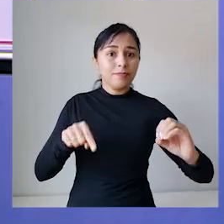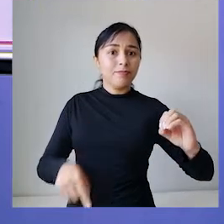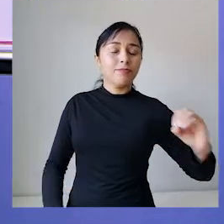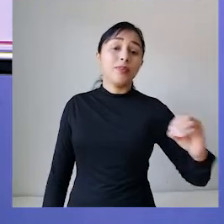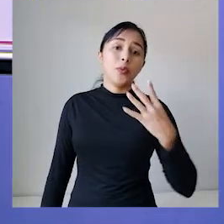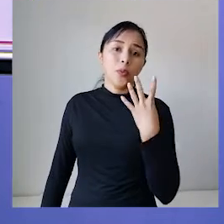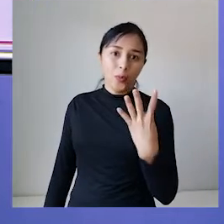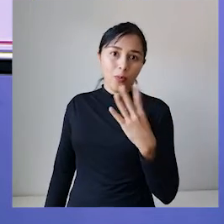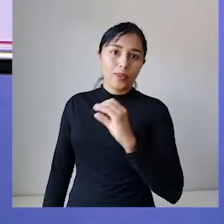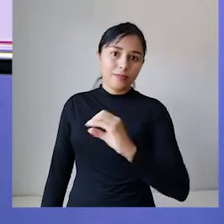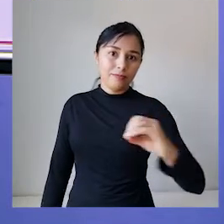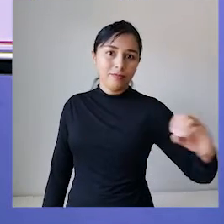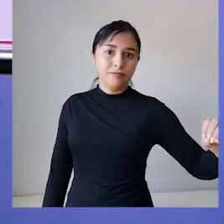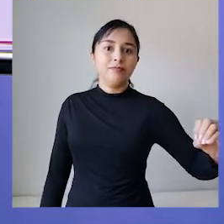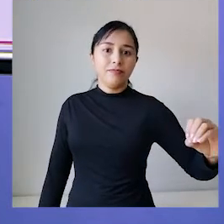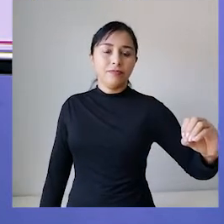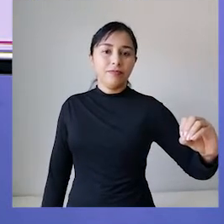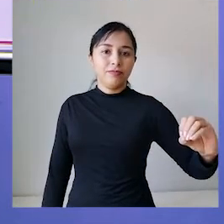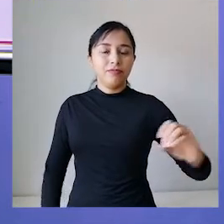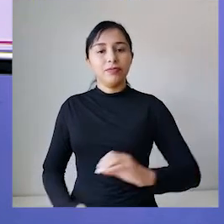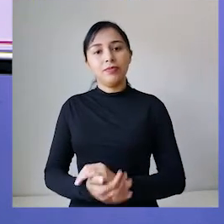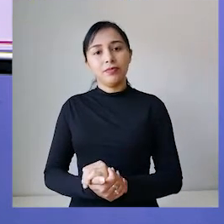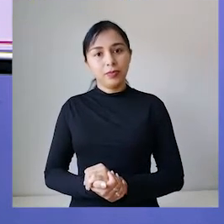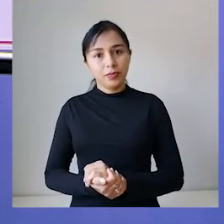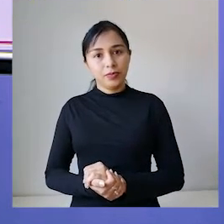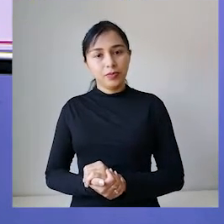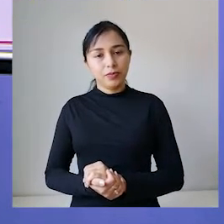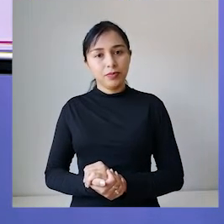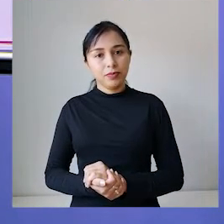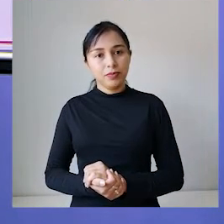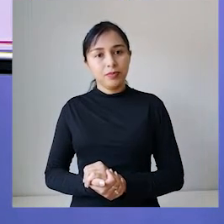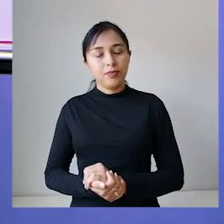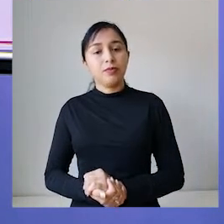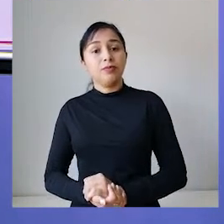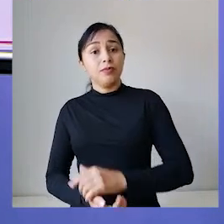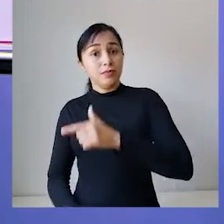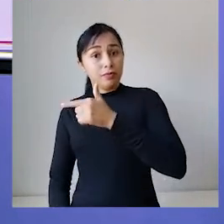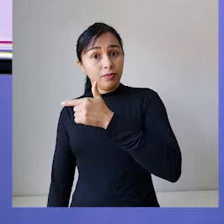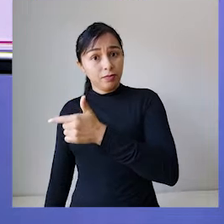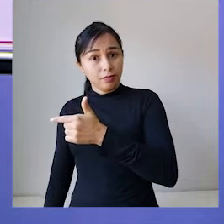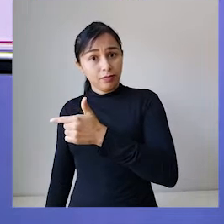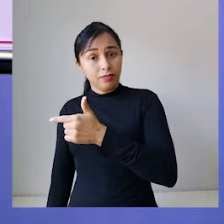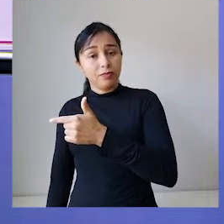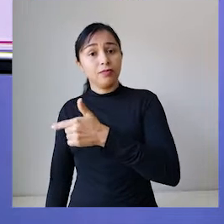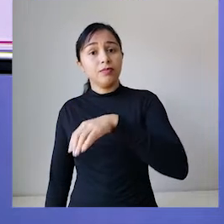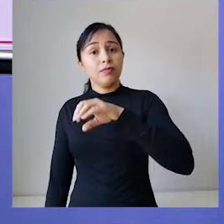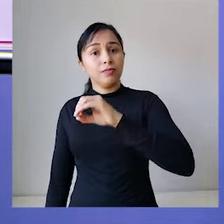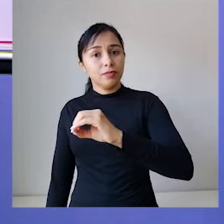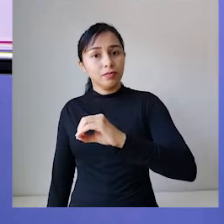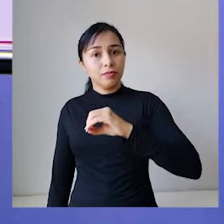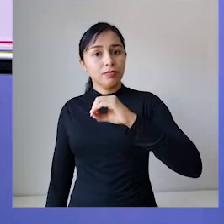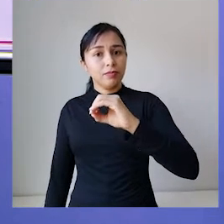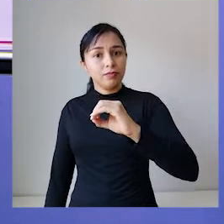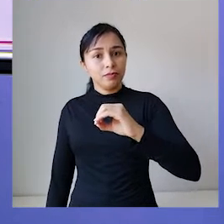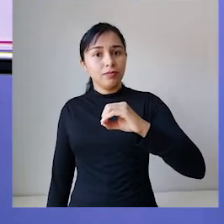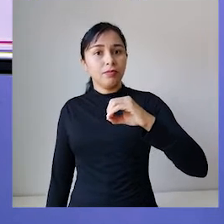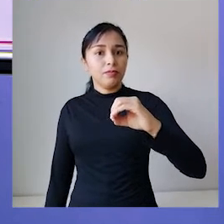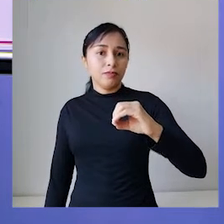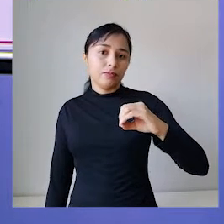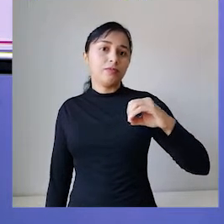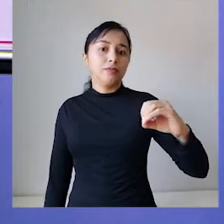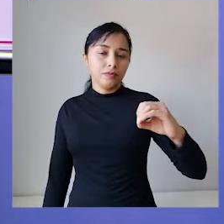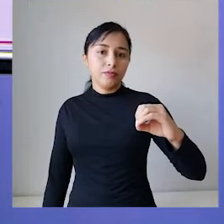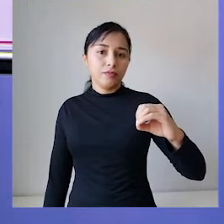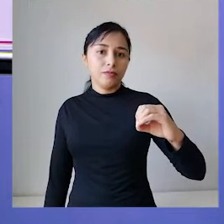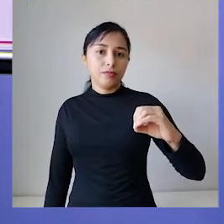4 zeros para a formação desse número. Então, vai ficar 4 zeros. 1, 2,